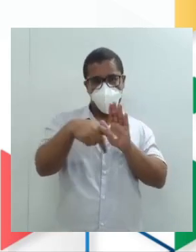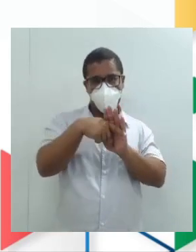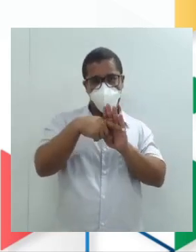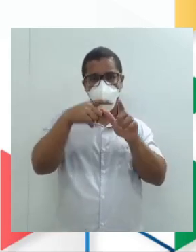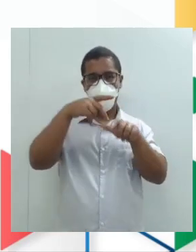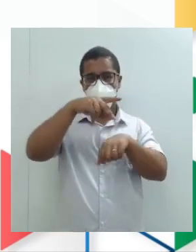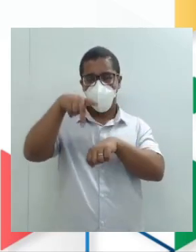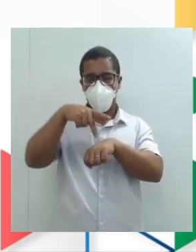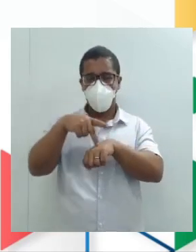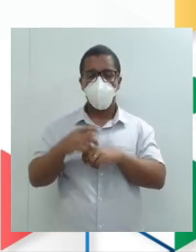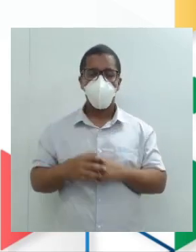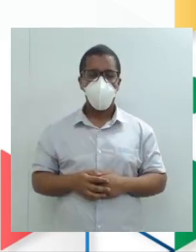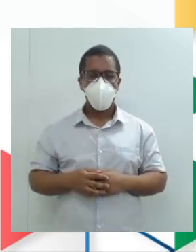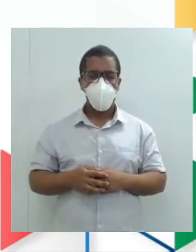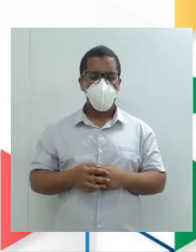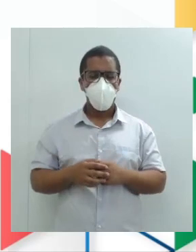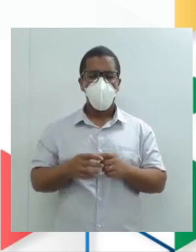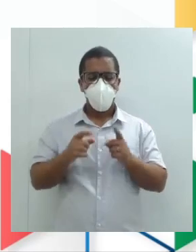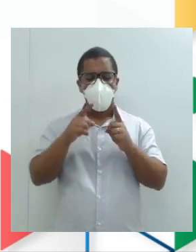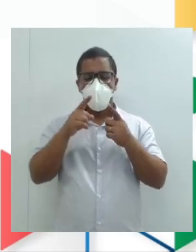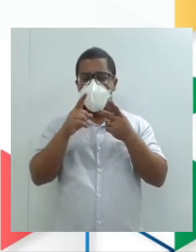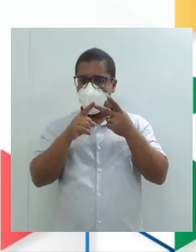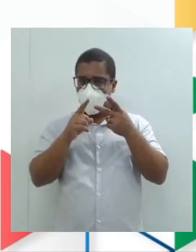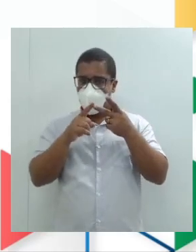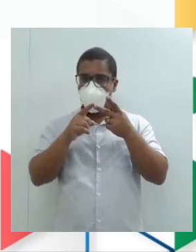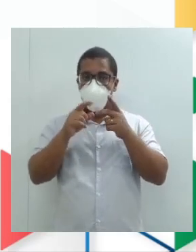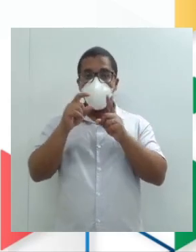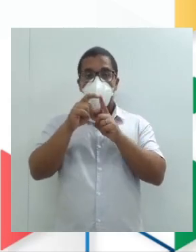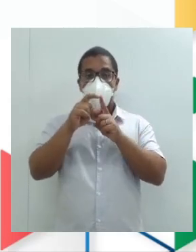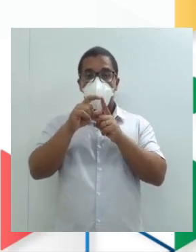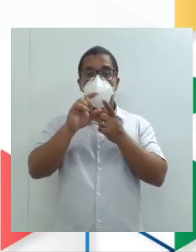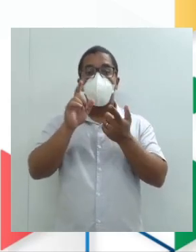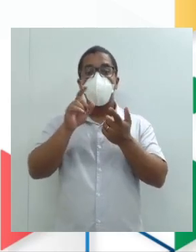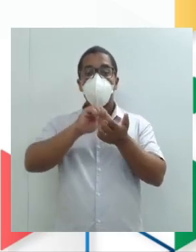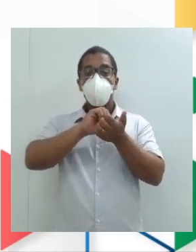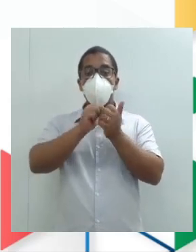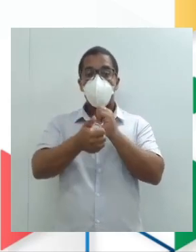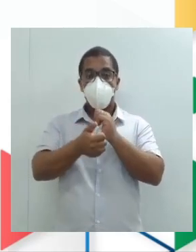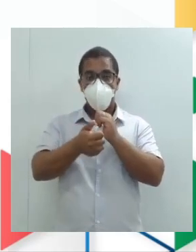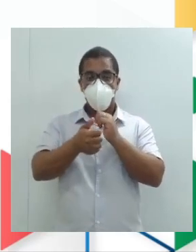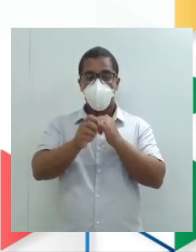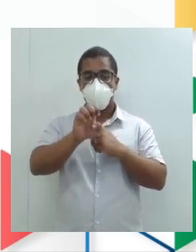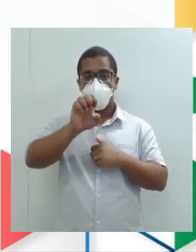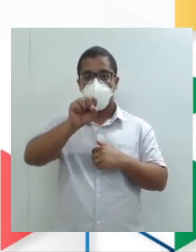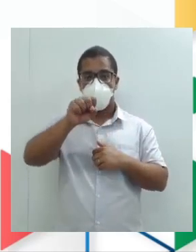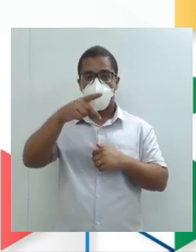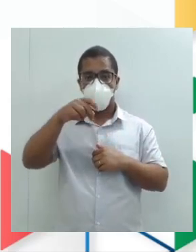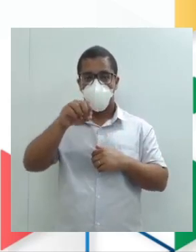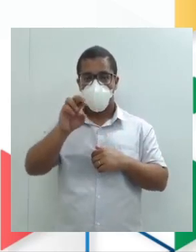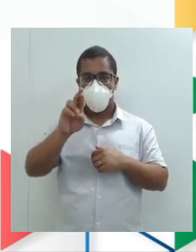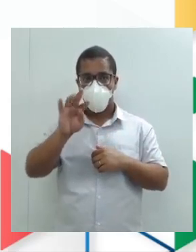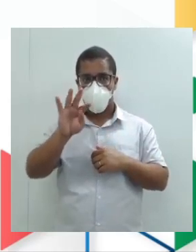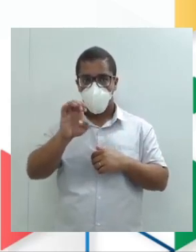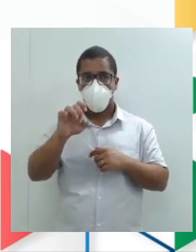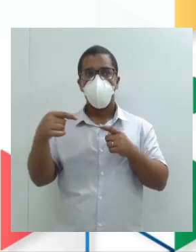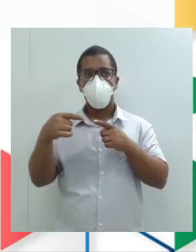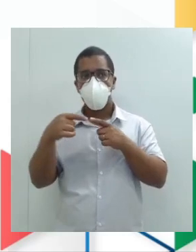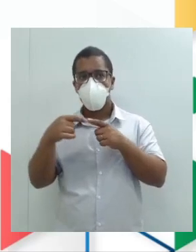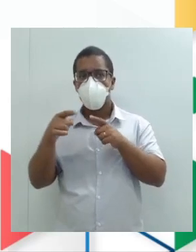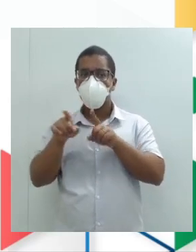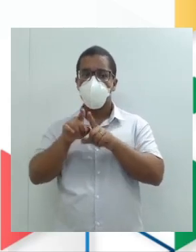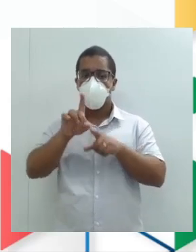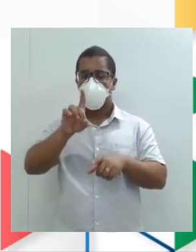palavra esporte tem suas raízes na palavra desporto, que é uma palavra de origem francesa, tá? Que